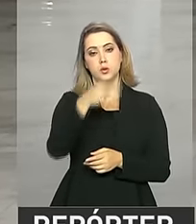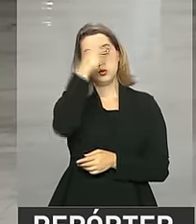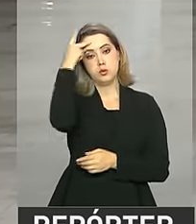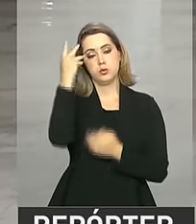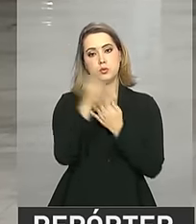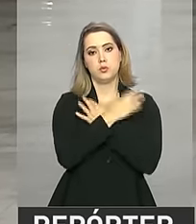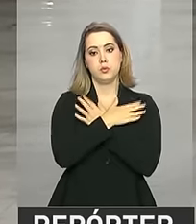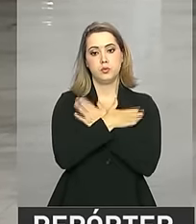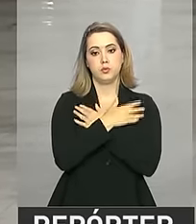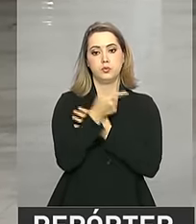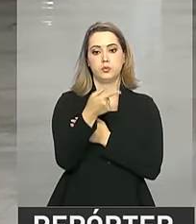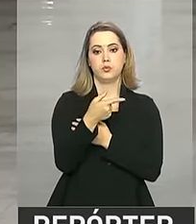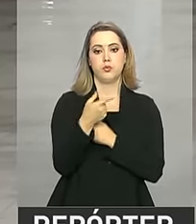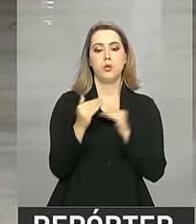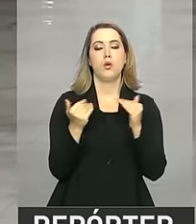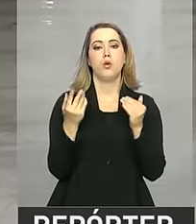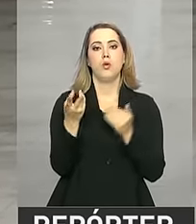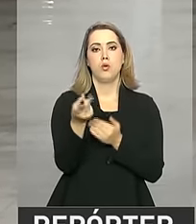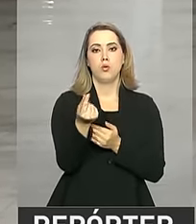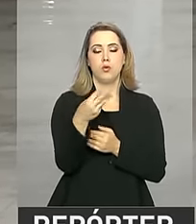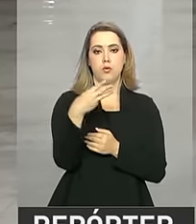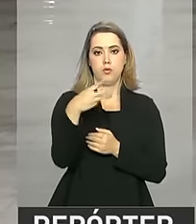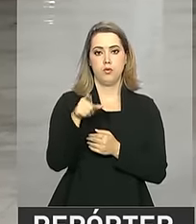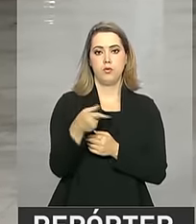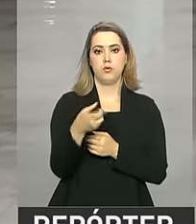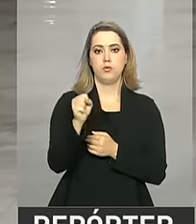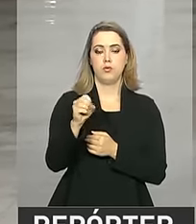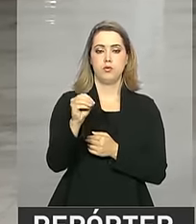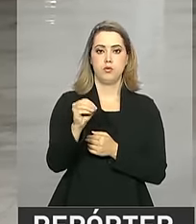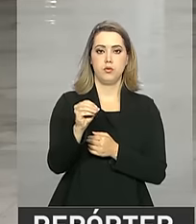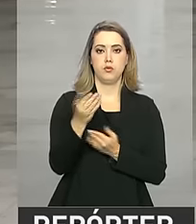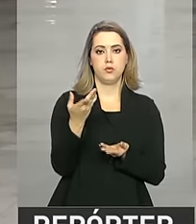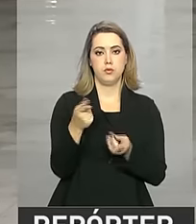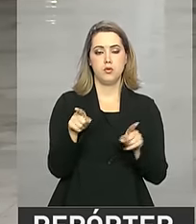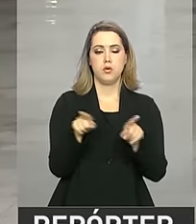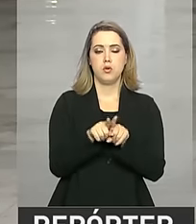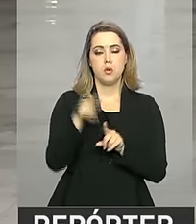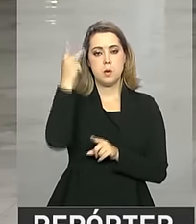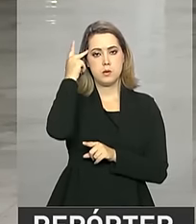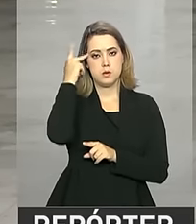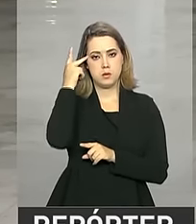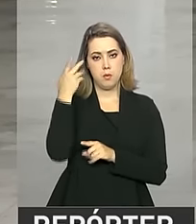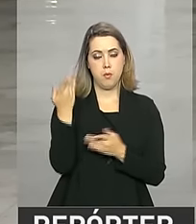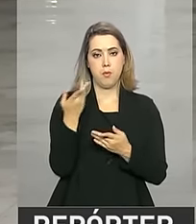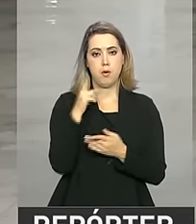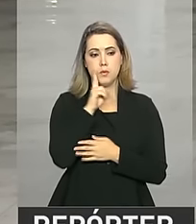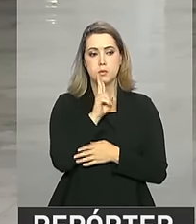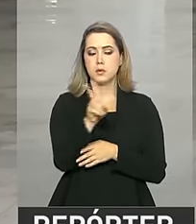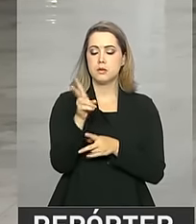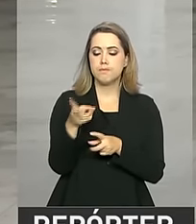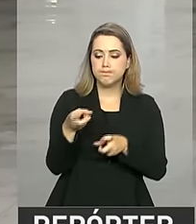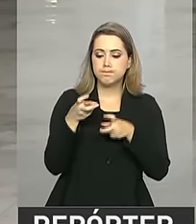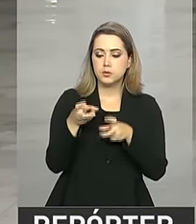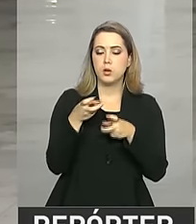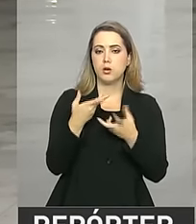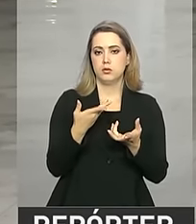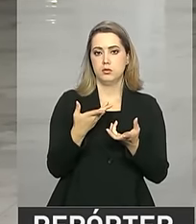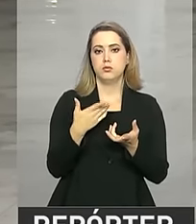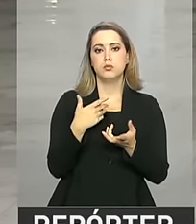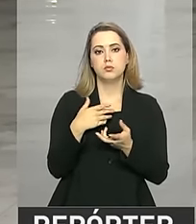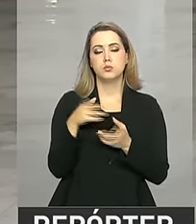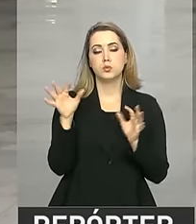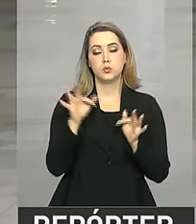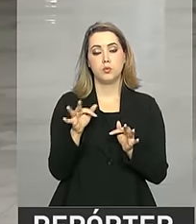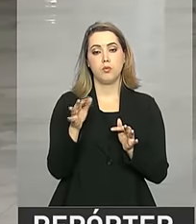São Paulo a tarifa deve continuar em 3,80 e que o governo federal deve saber olhar com generosidade essa questão.